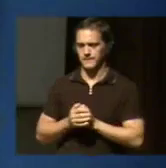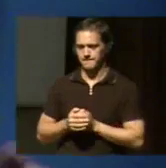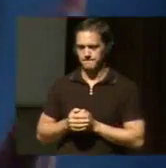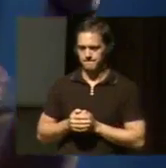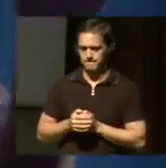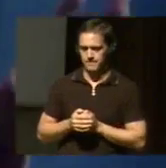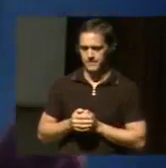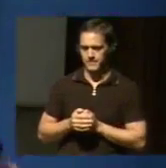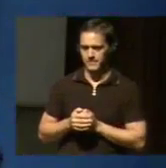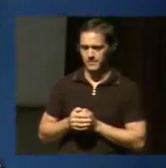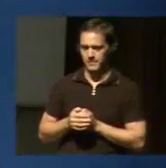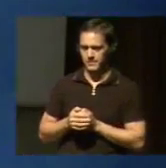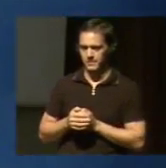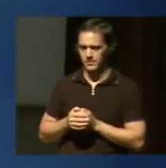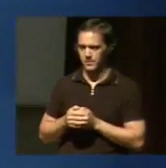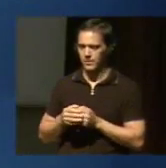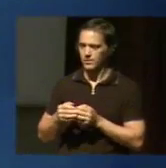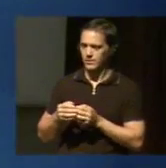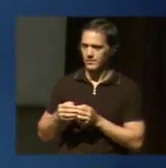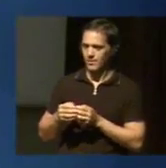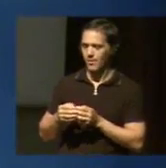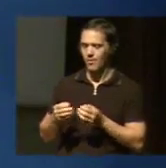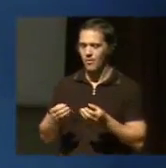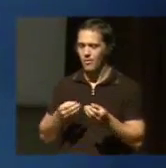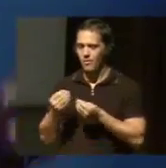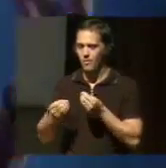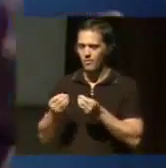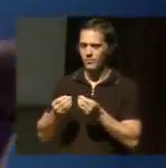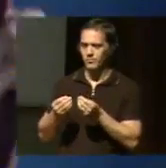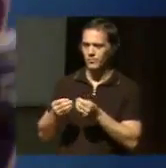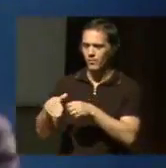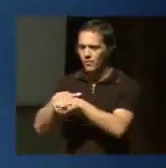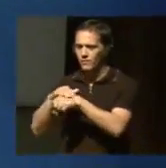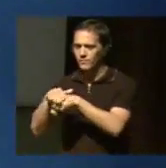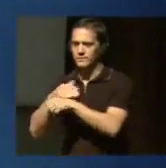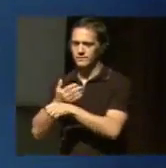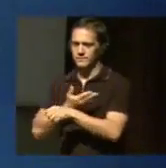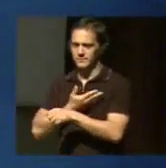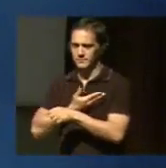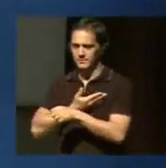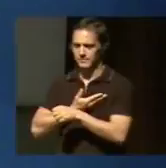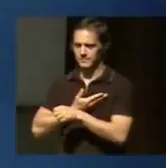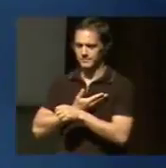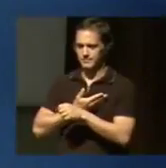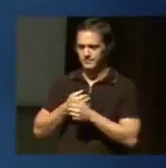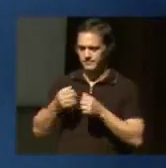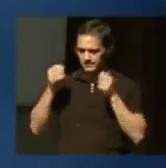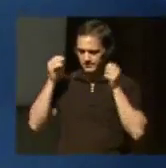tecnologia, consultava menos os amigos. Me chamou a atenção isso aí nas perguntas da vida cotidiana.